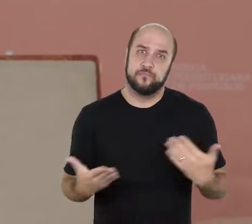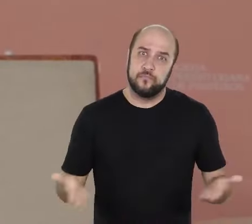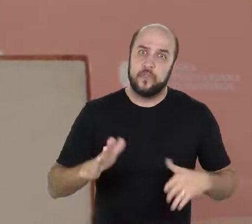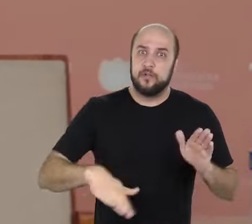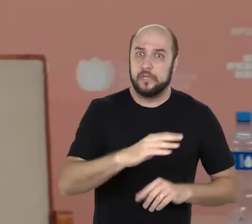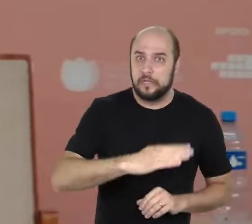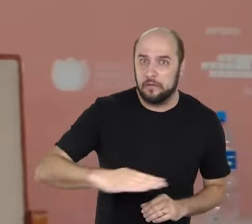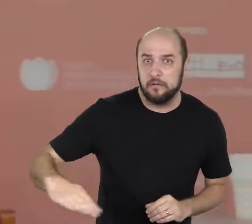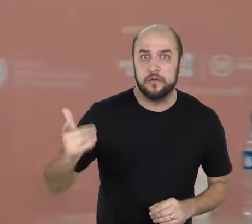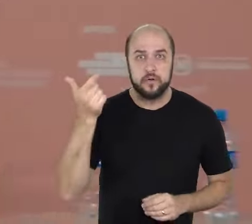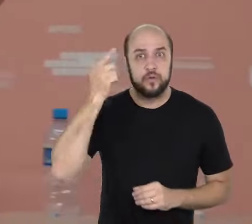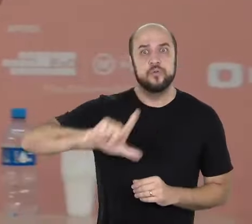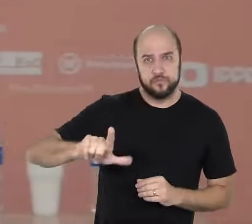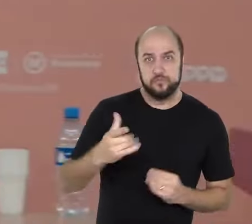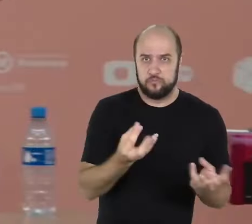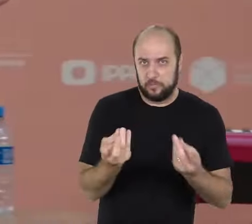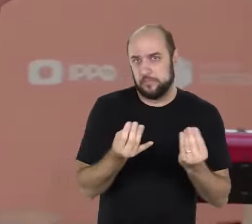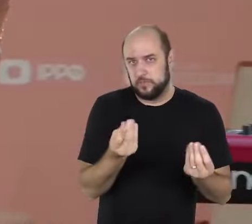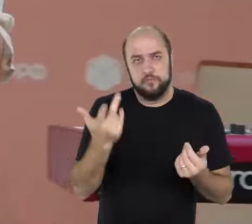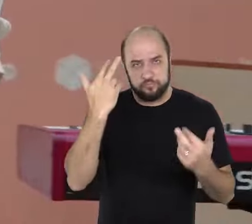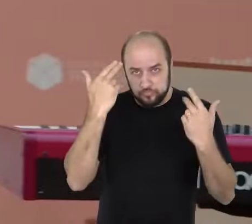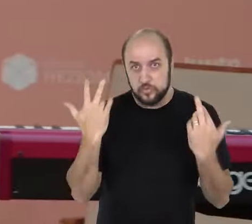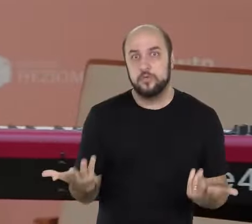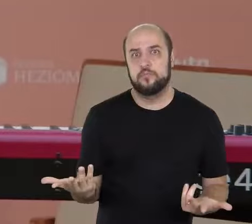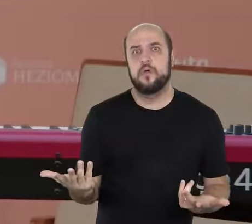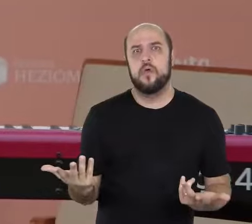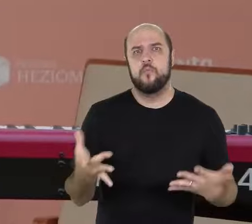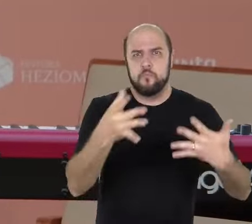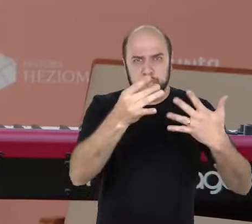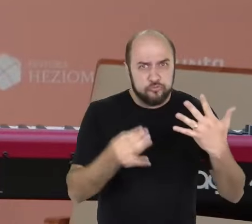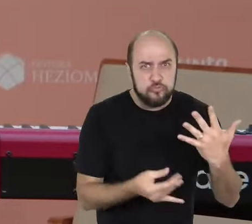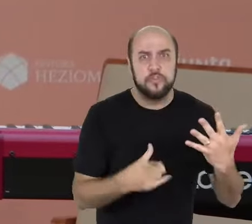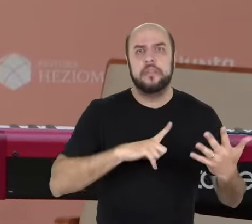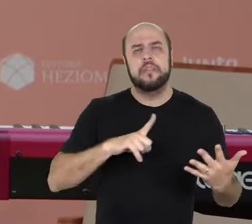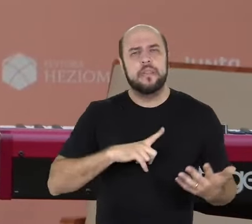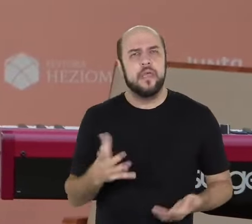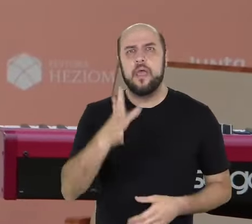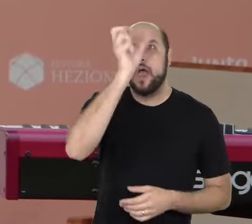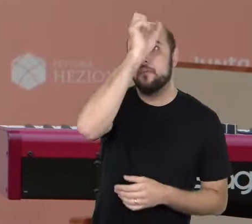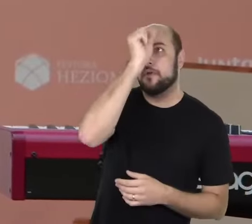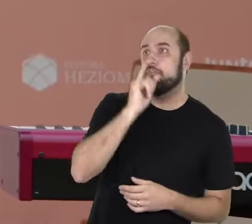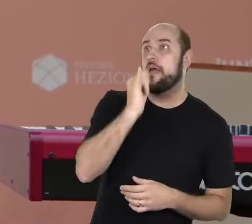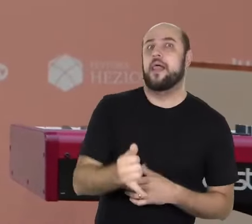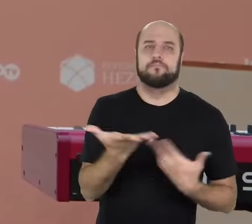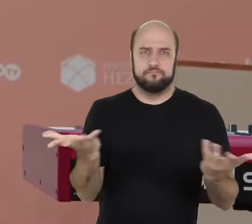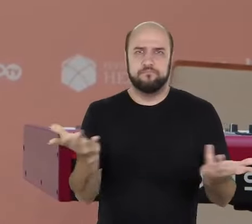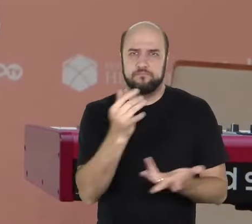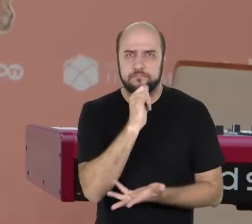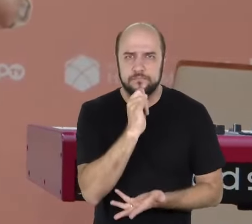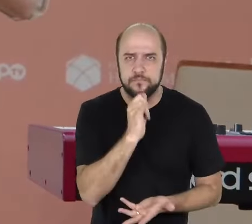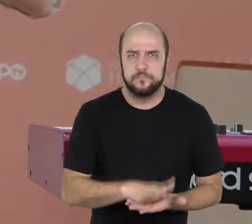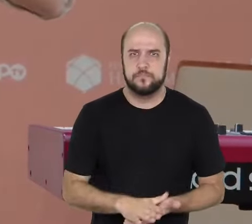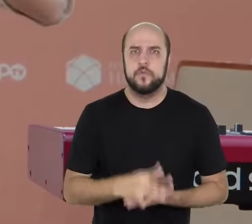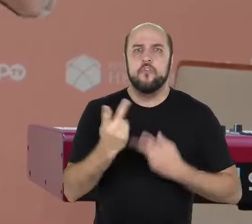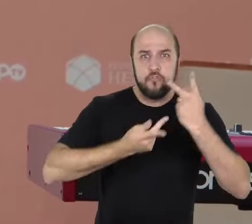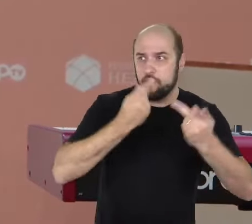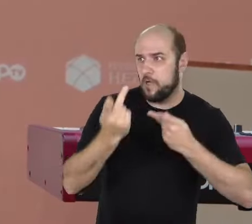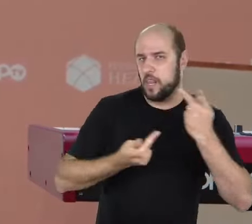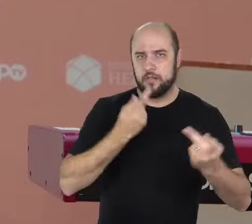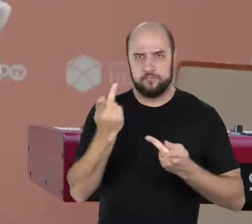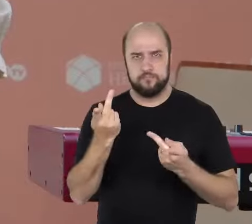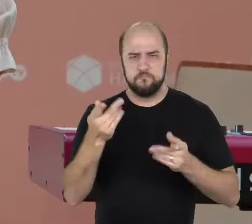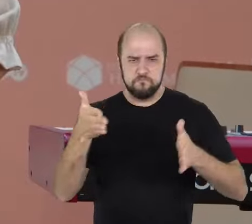vezes, uma criança conseguiu uma habilidade, né? Isso é muito comum também, ela desenvolve uma habilidade, ah, ela aprendeu a falar, por exemplo. Passa